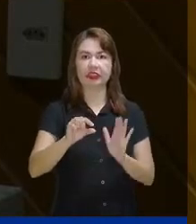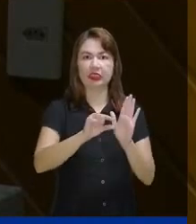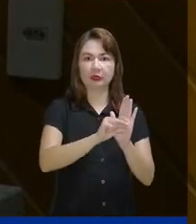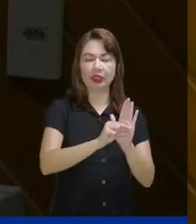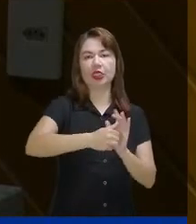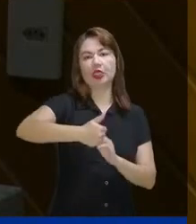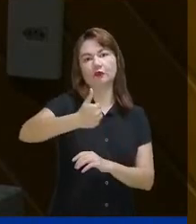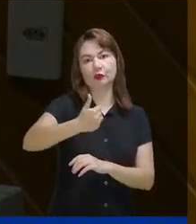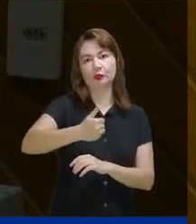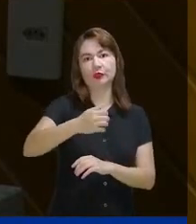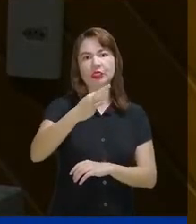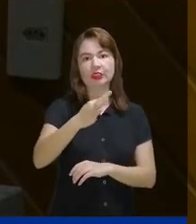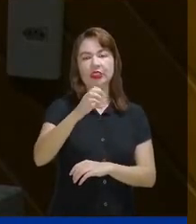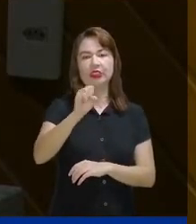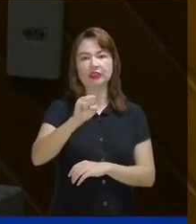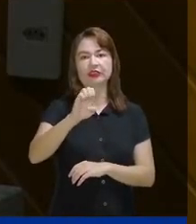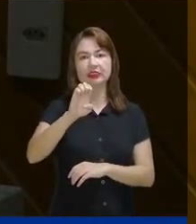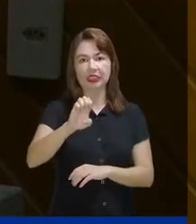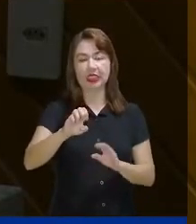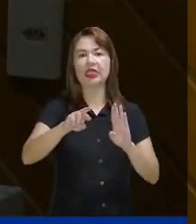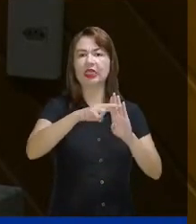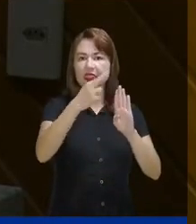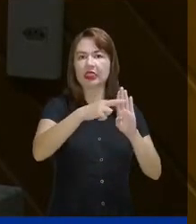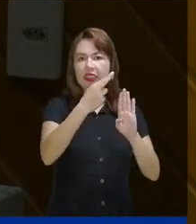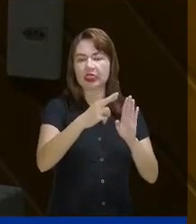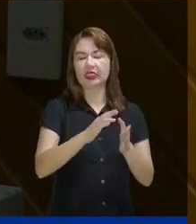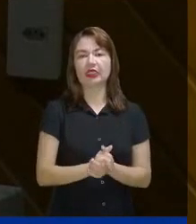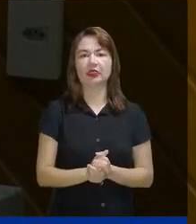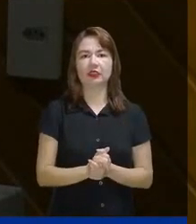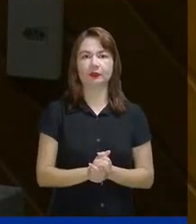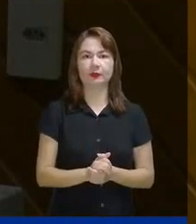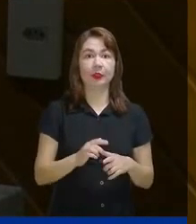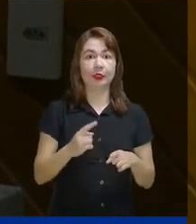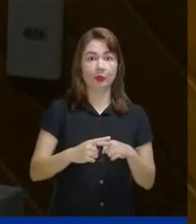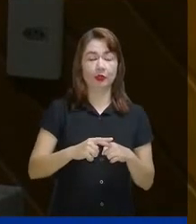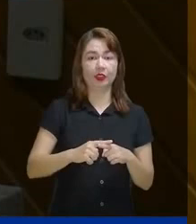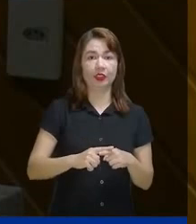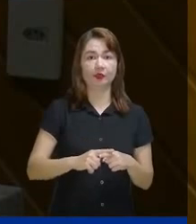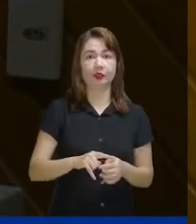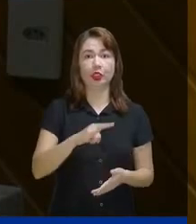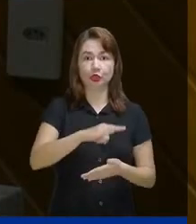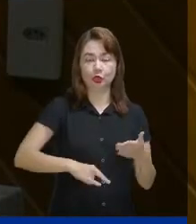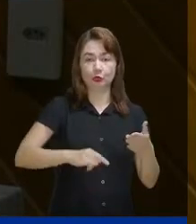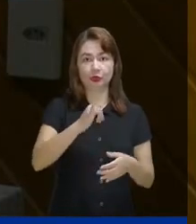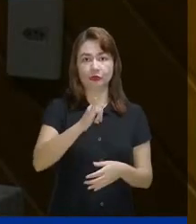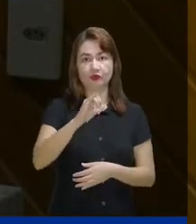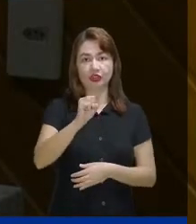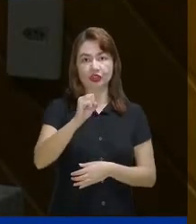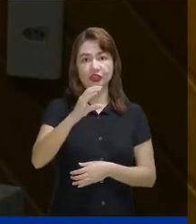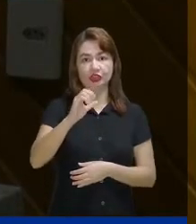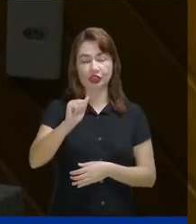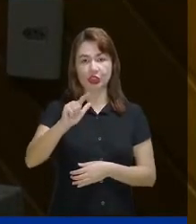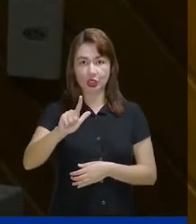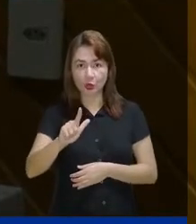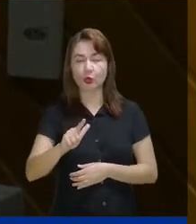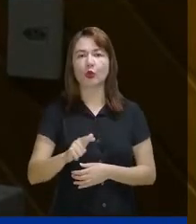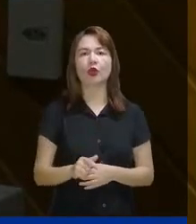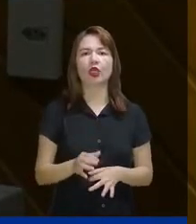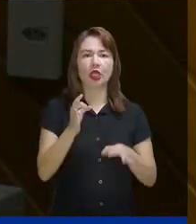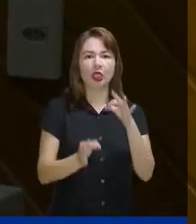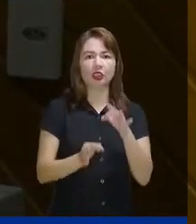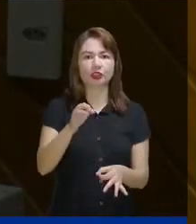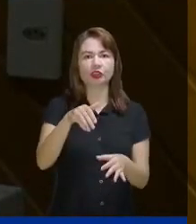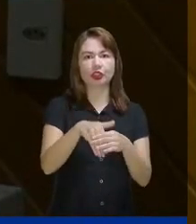da resolução do TSE 23.607, que, além de documento fiscal, a Justiça Eleitoral poderá admitir, para fim